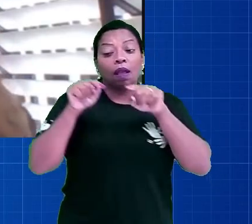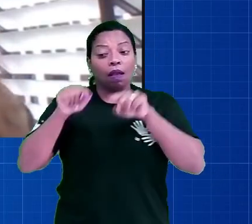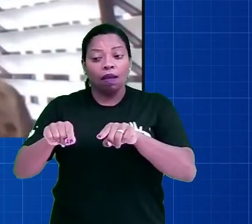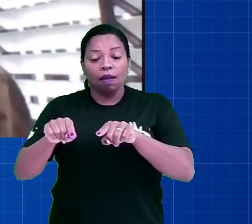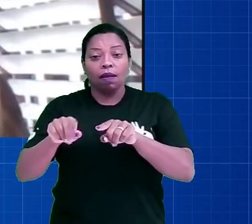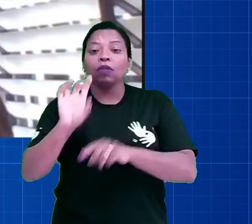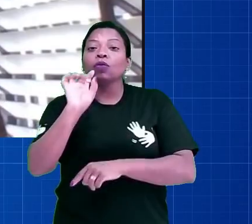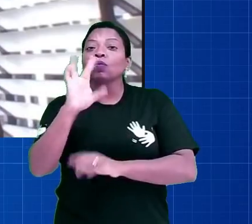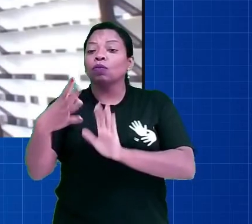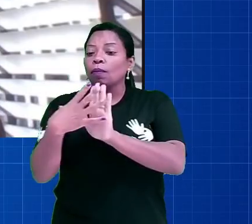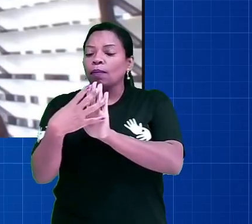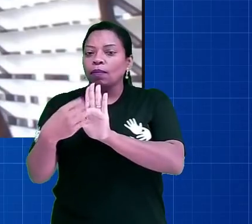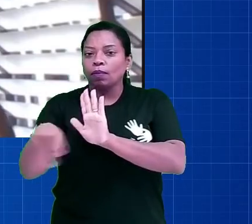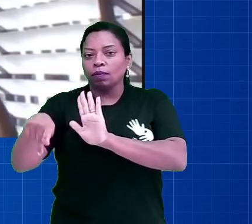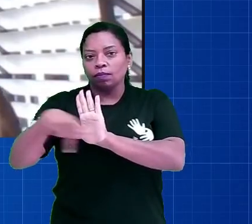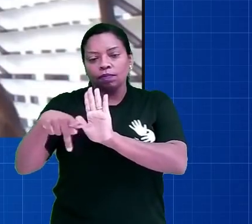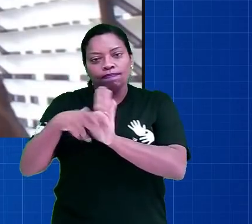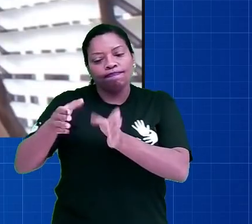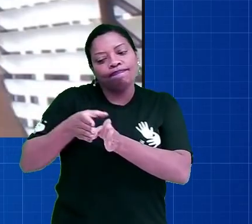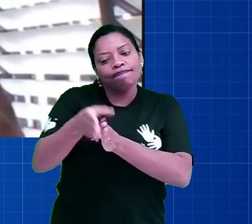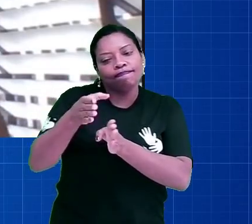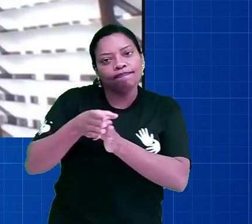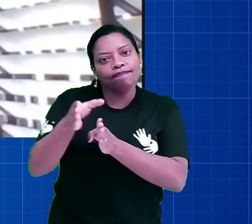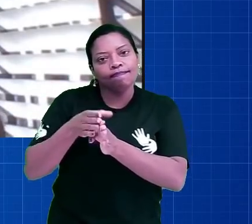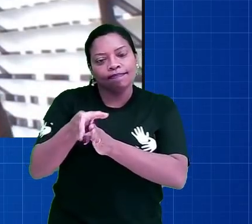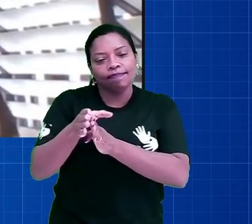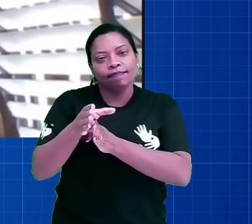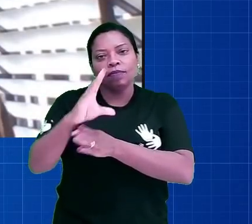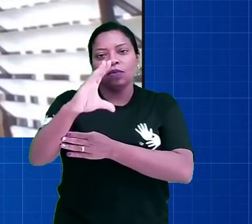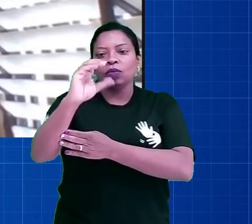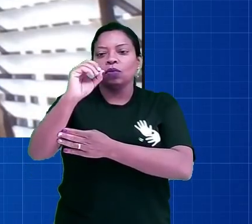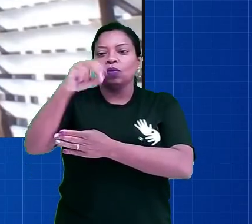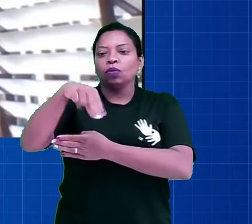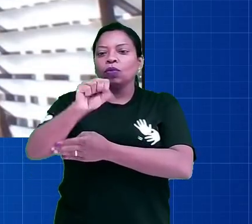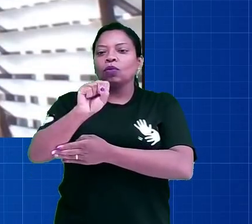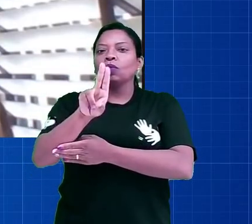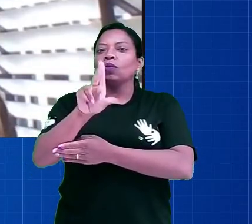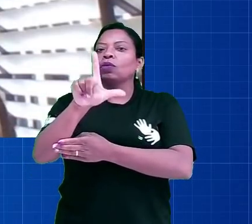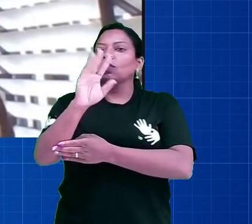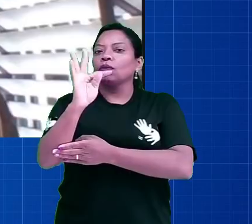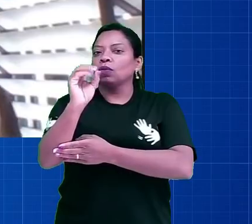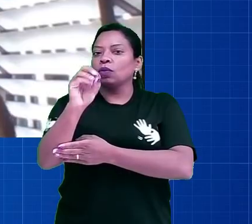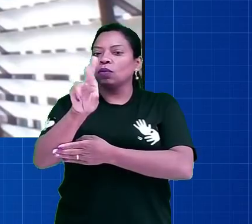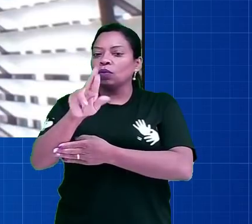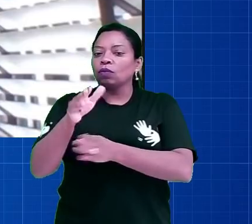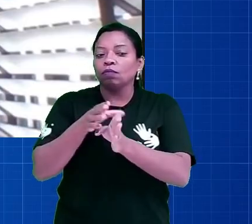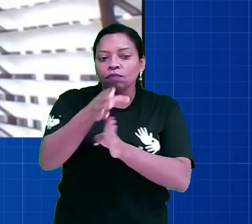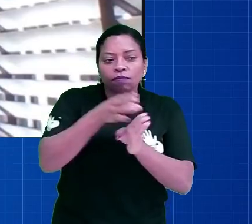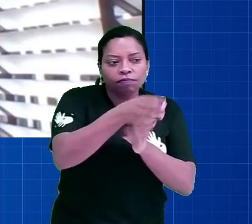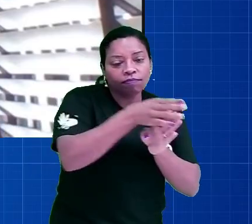a consultoria tem mais essa perspectiva de um consultor, o que é bastante importante, mas que